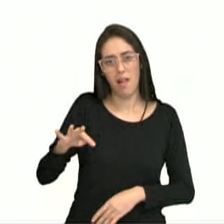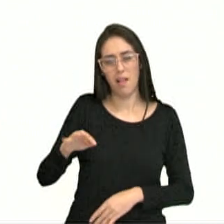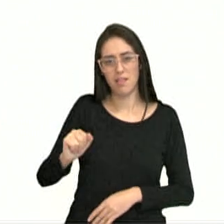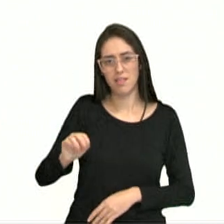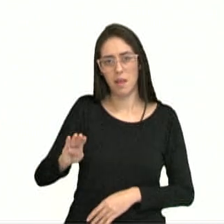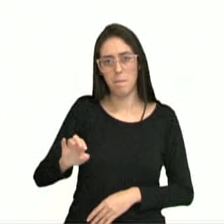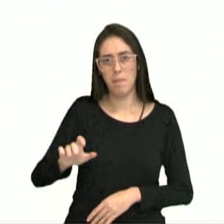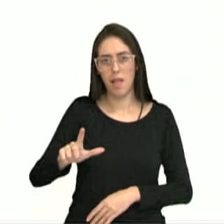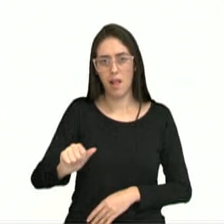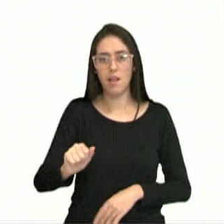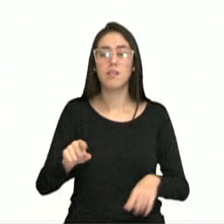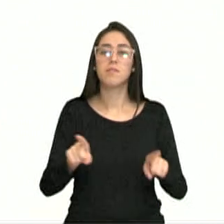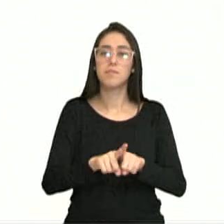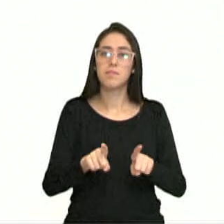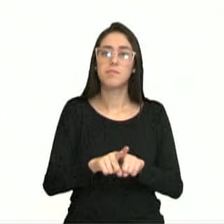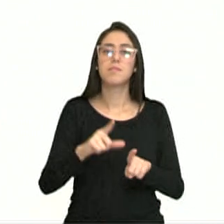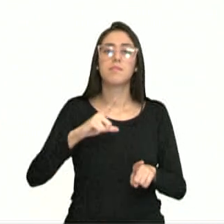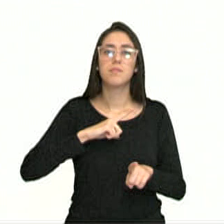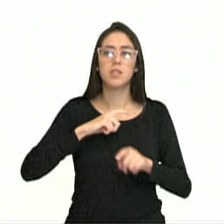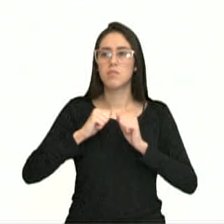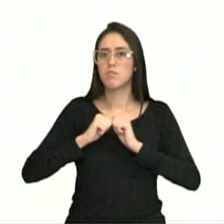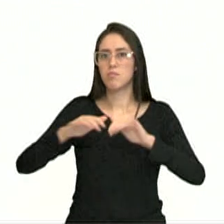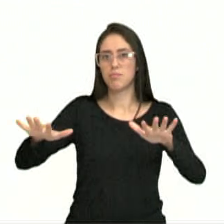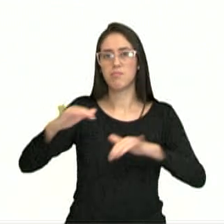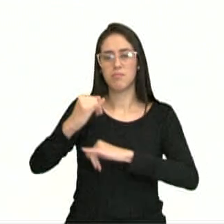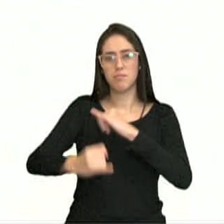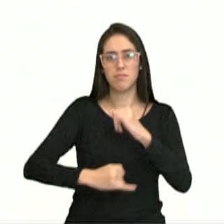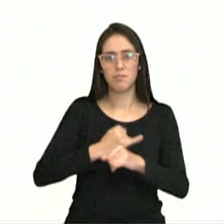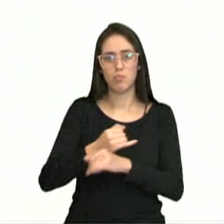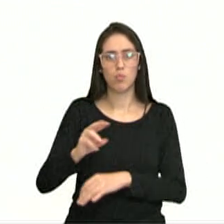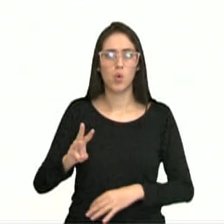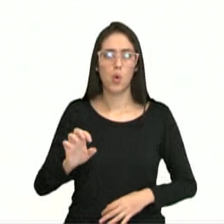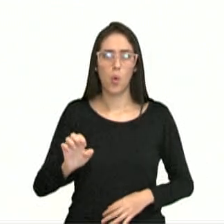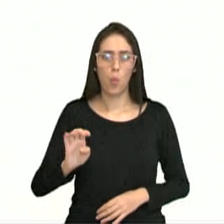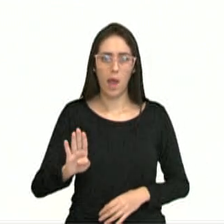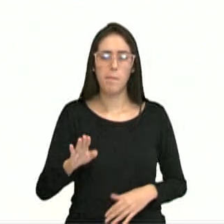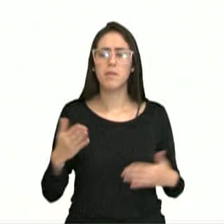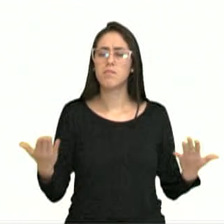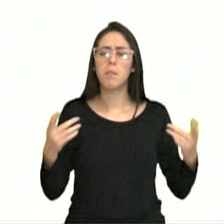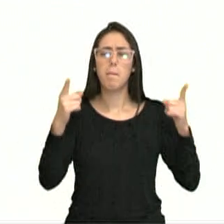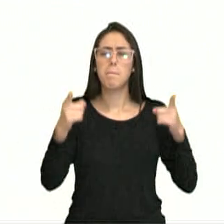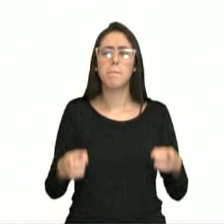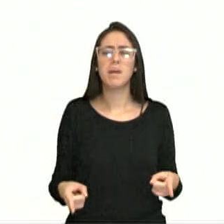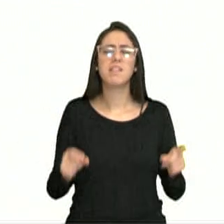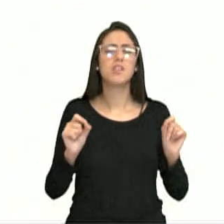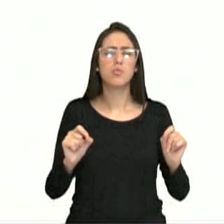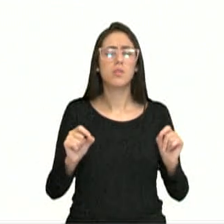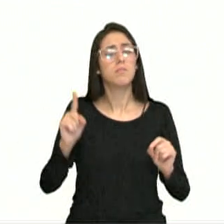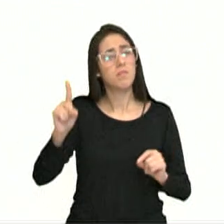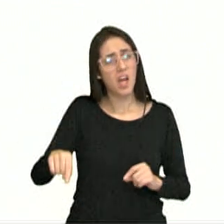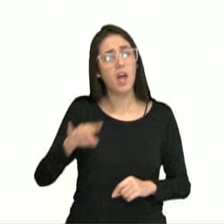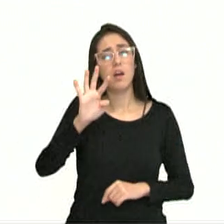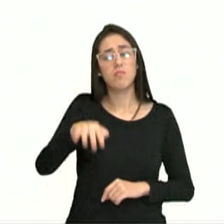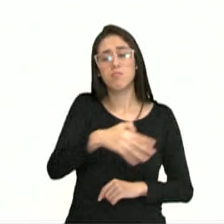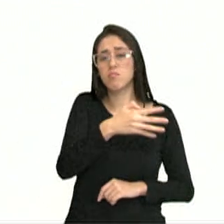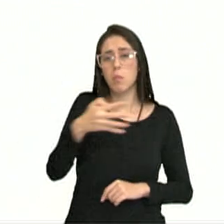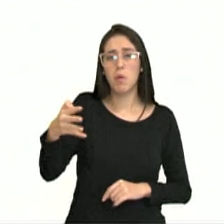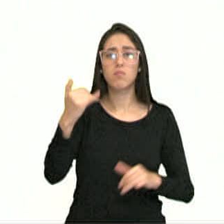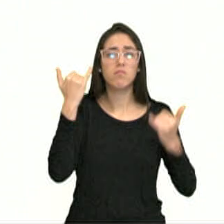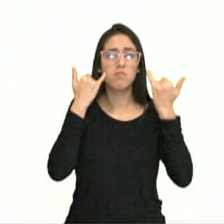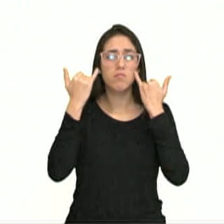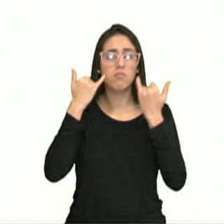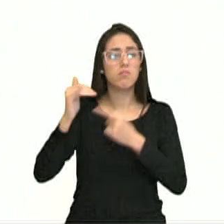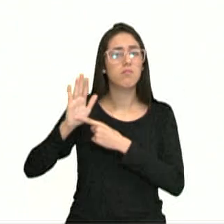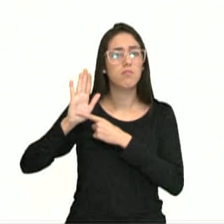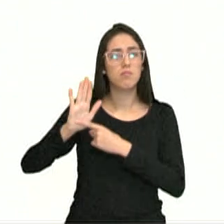ele passa para um servidor web. Então, as matrizes, o que elas são? Elas são tabelas que